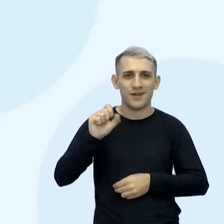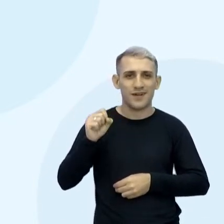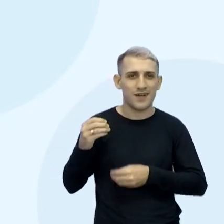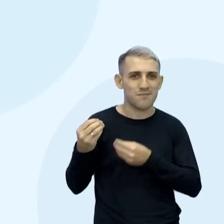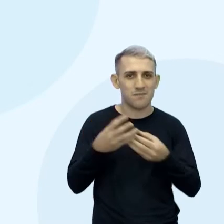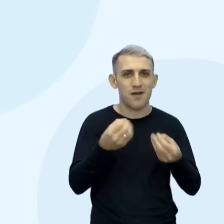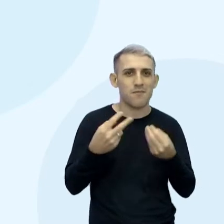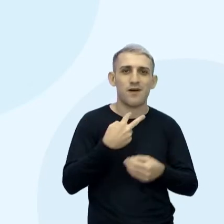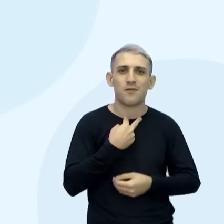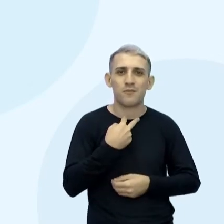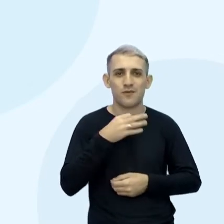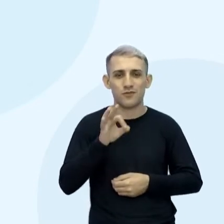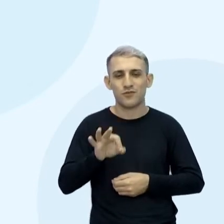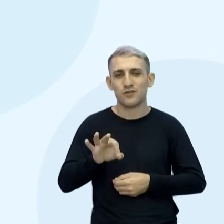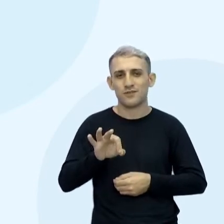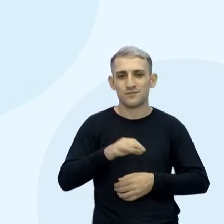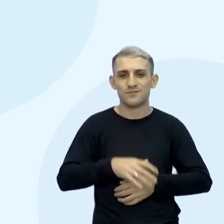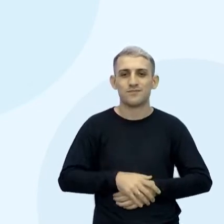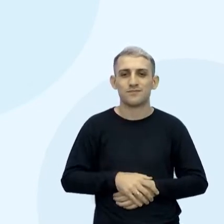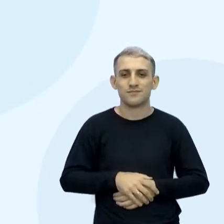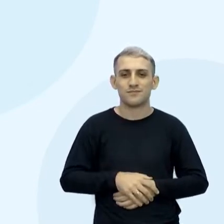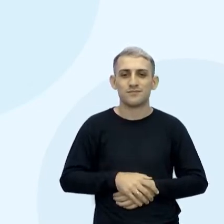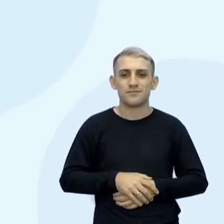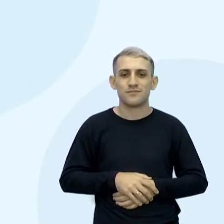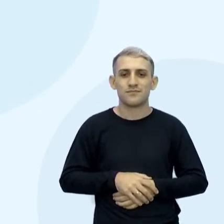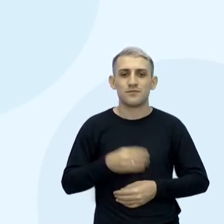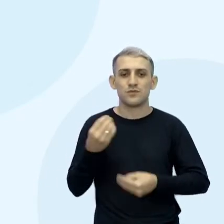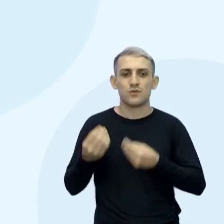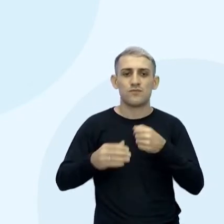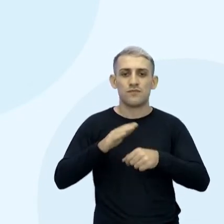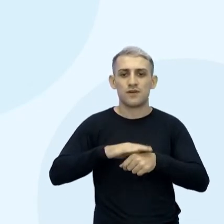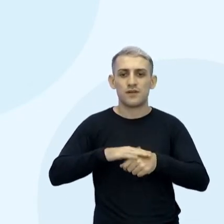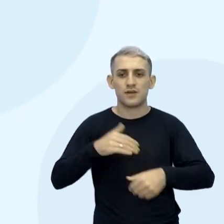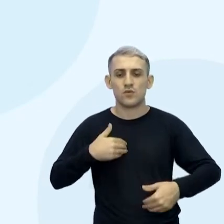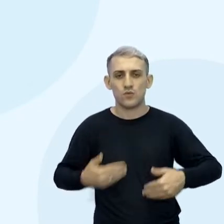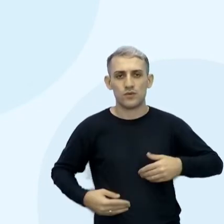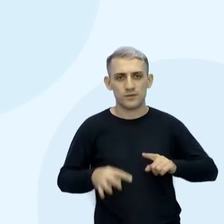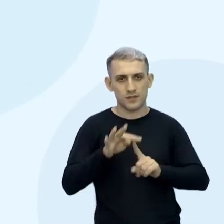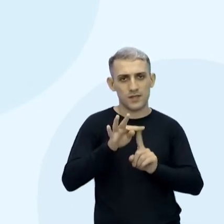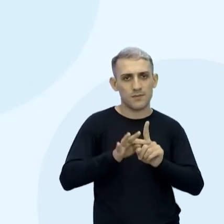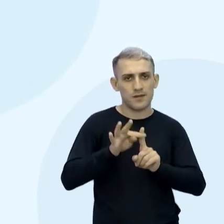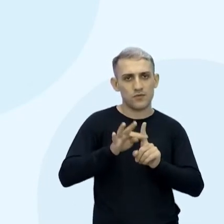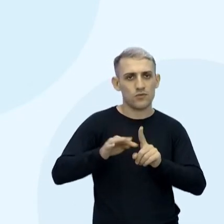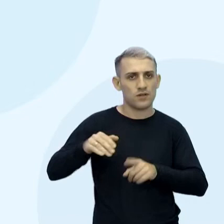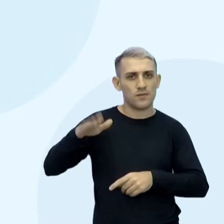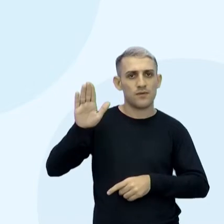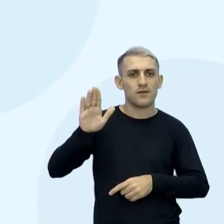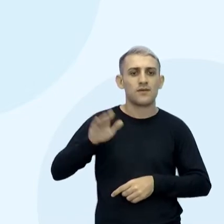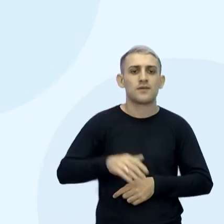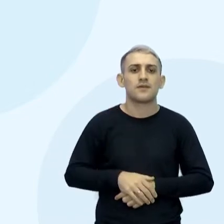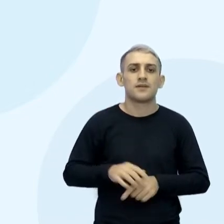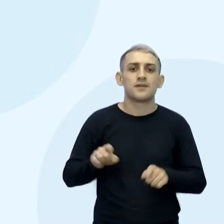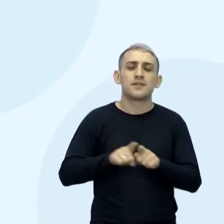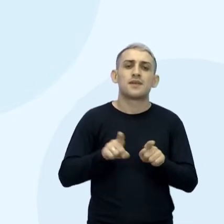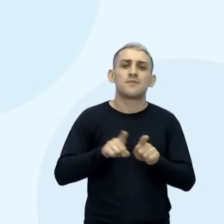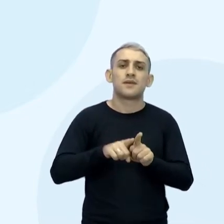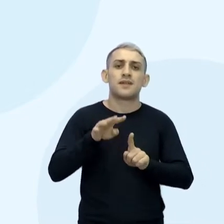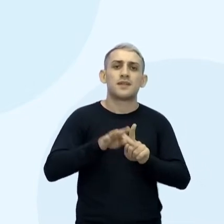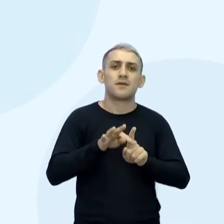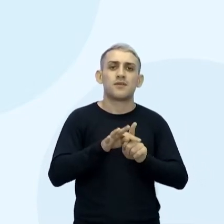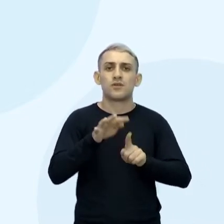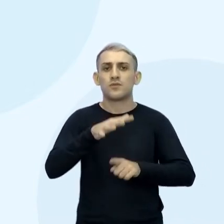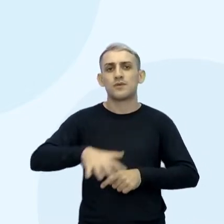a respiração nesse caso. Aumento da temperatura corporal. Não sei, né? Redução da temperatura